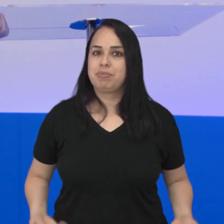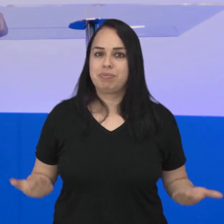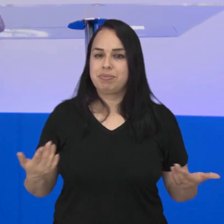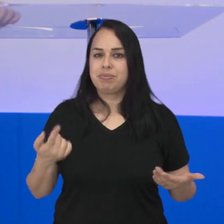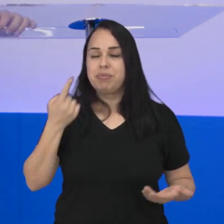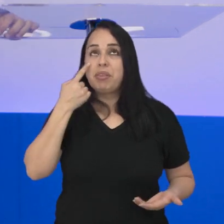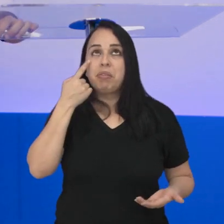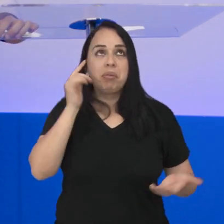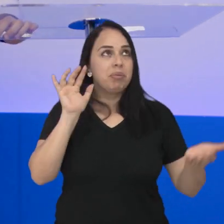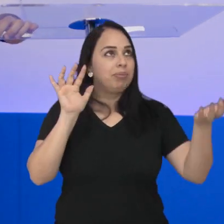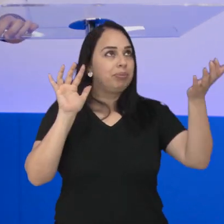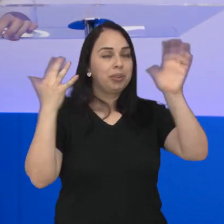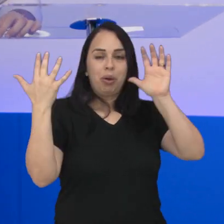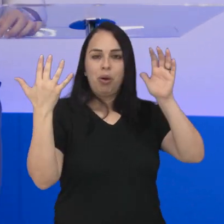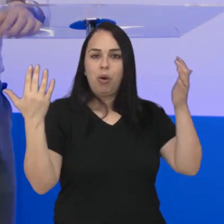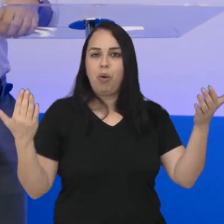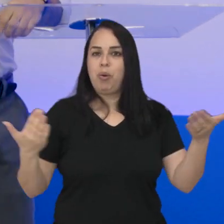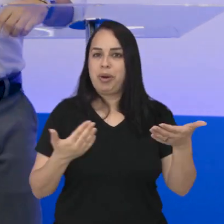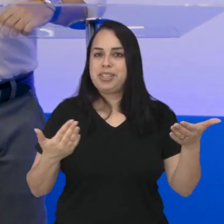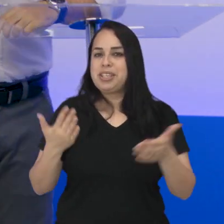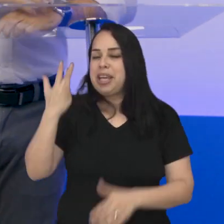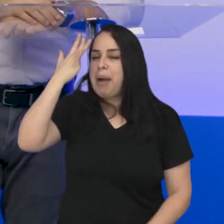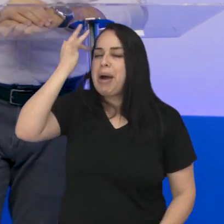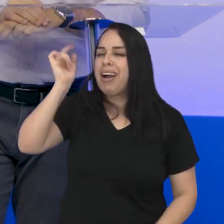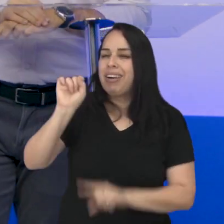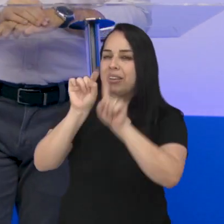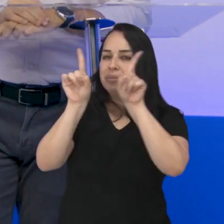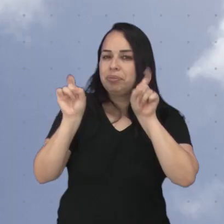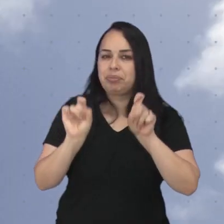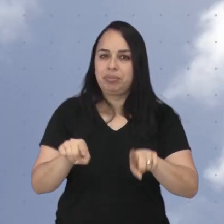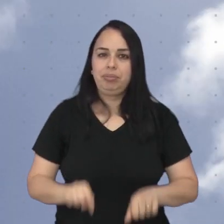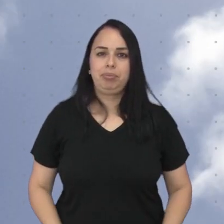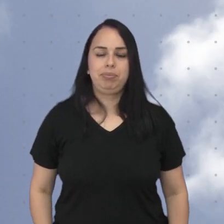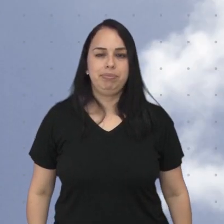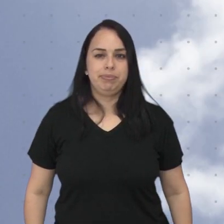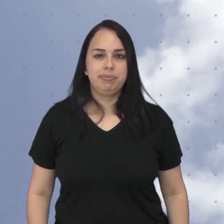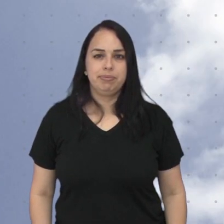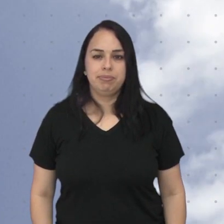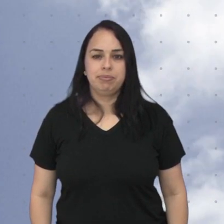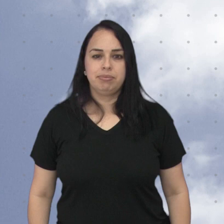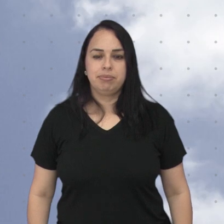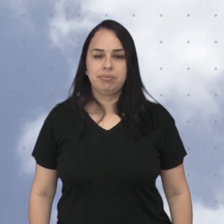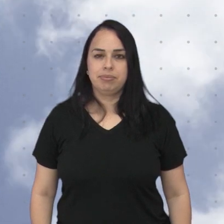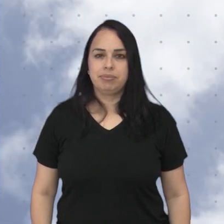E vamos ver como fica o tempo na tarde de hoje e também amanhã?